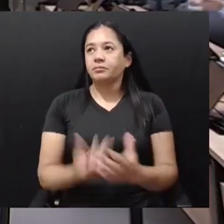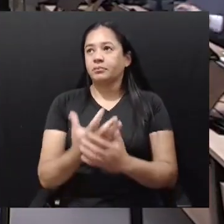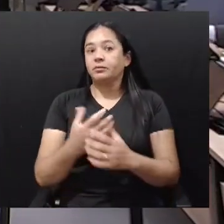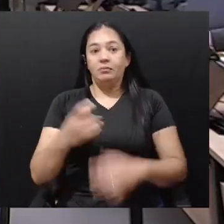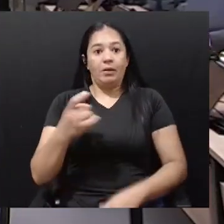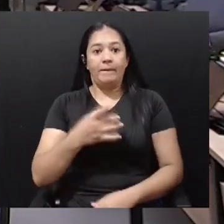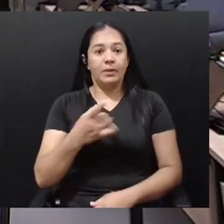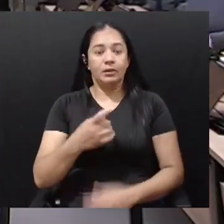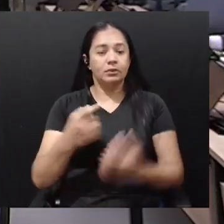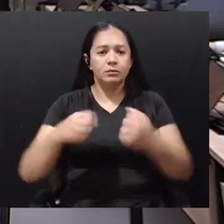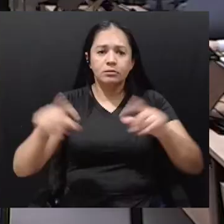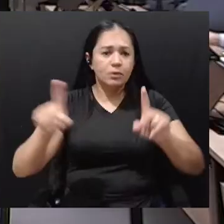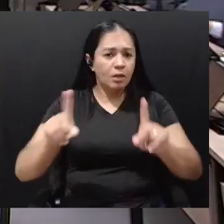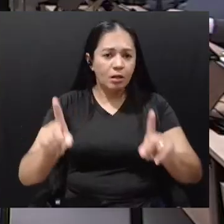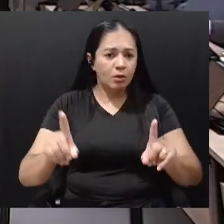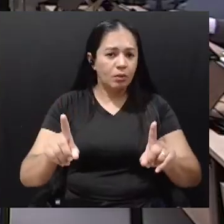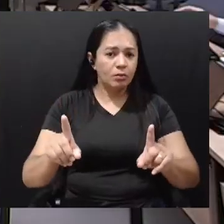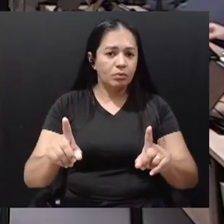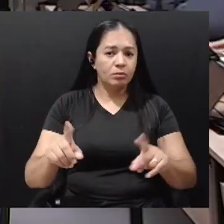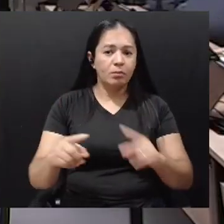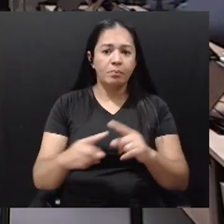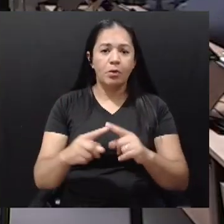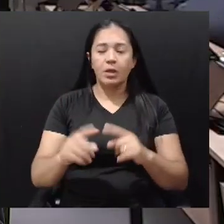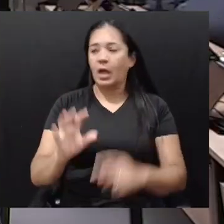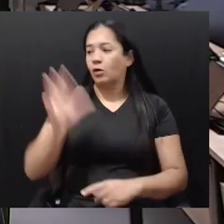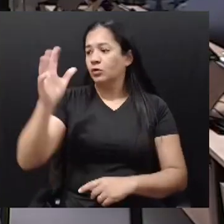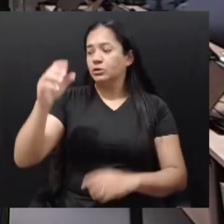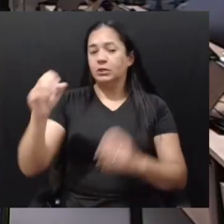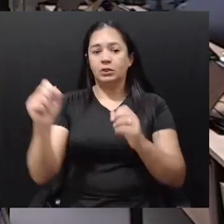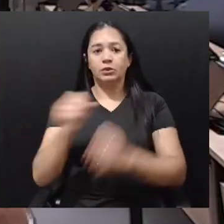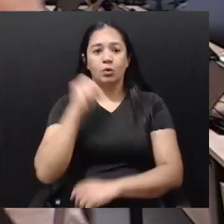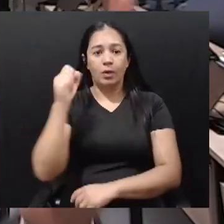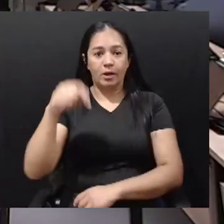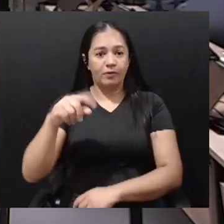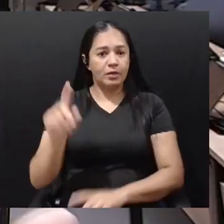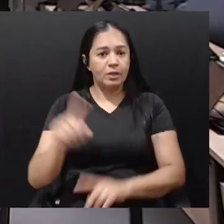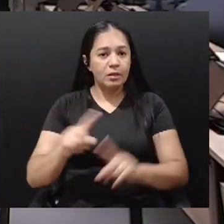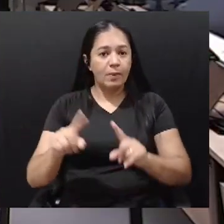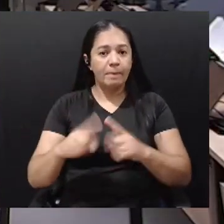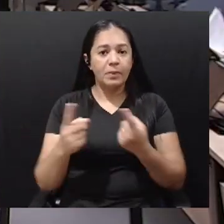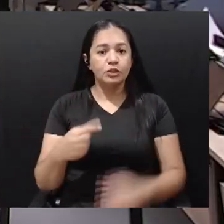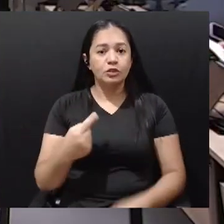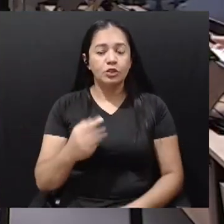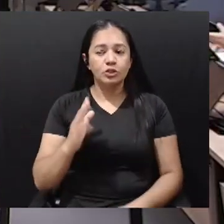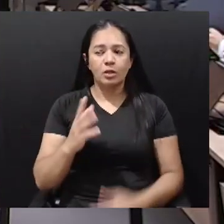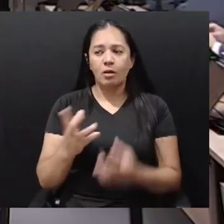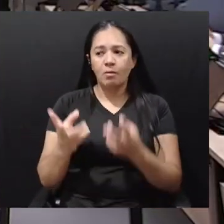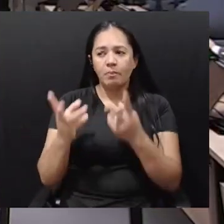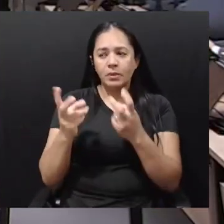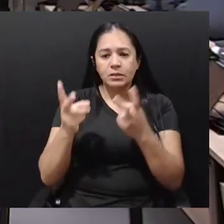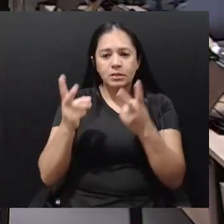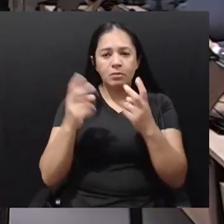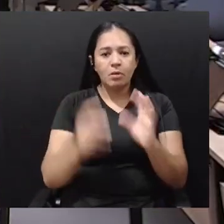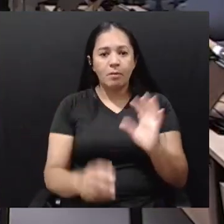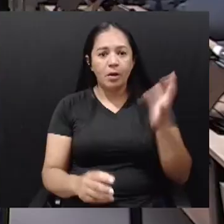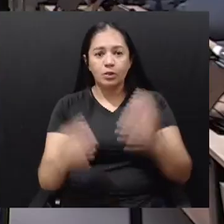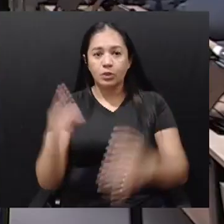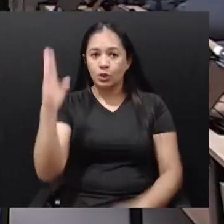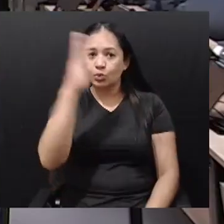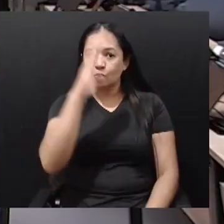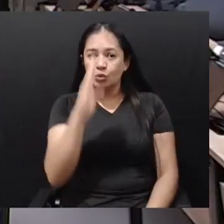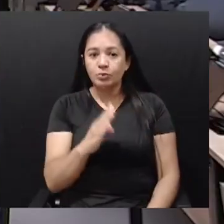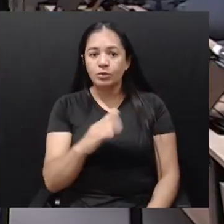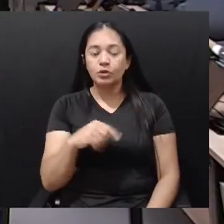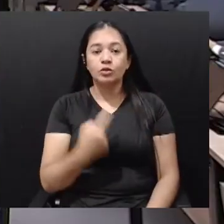casos graves nesse sentido. Mas como nós estamos vendo isso acontecer no Brasil, nós precisamos